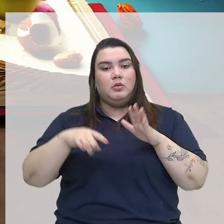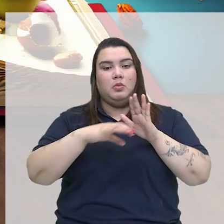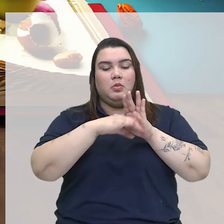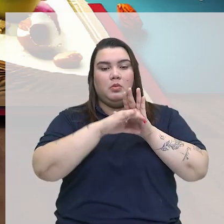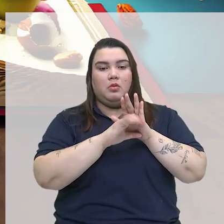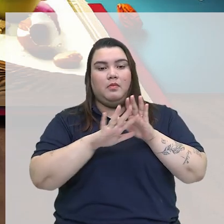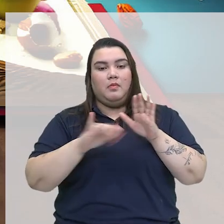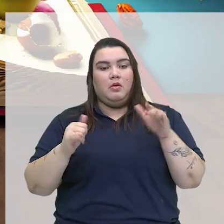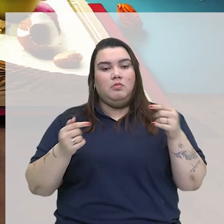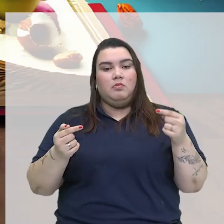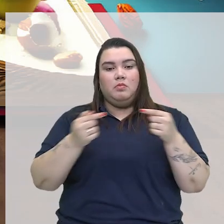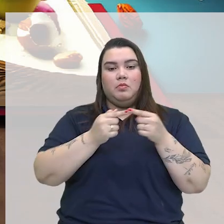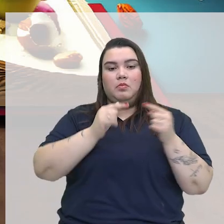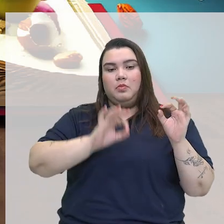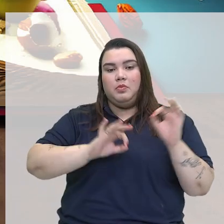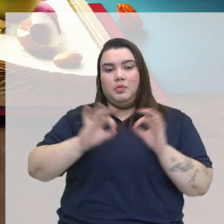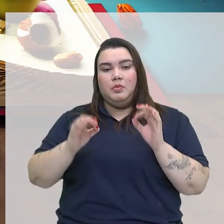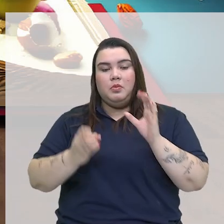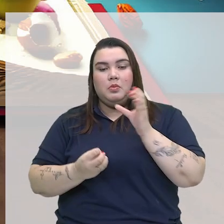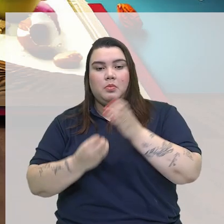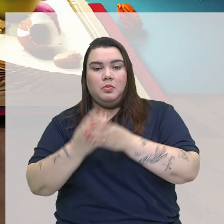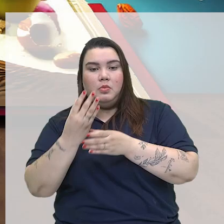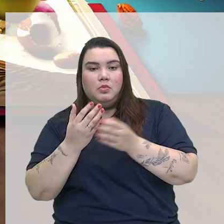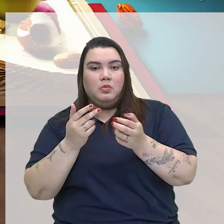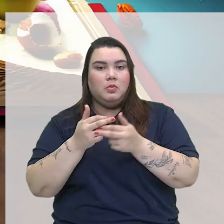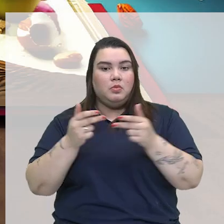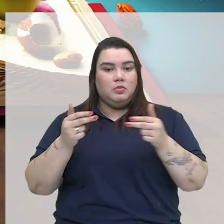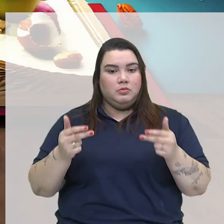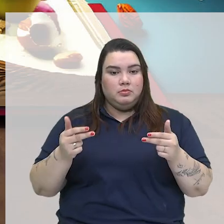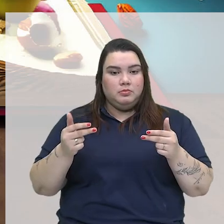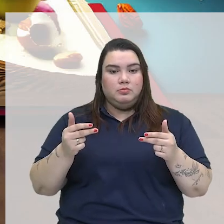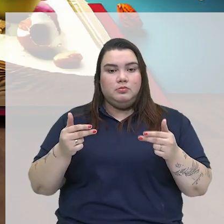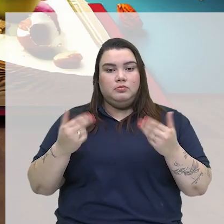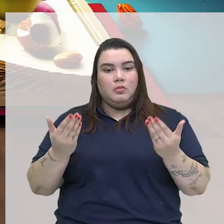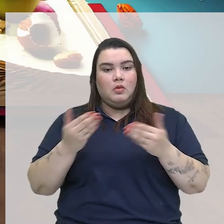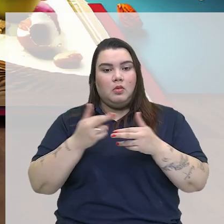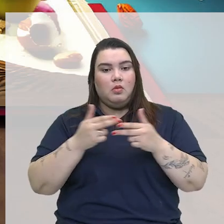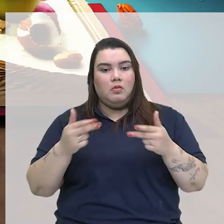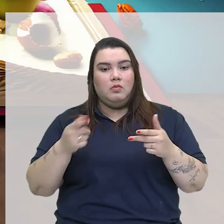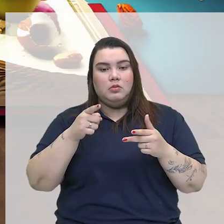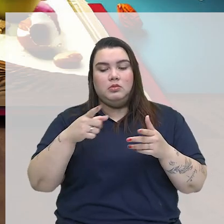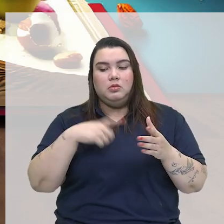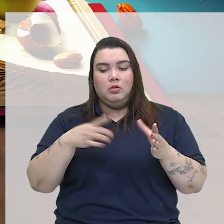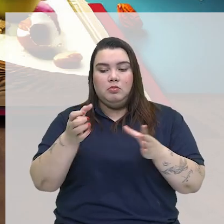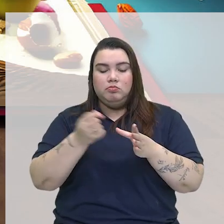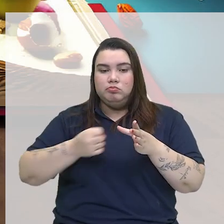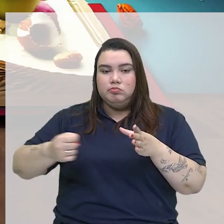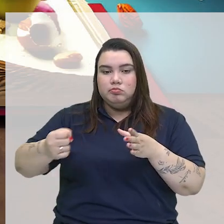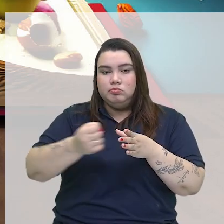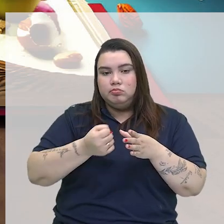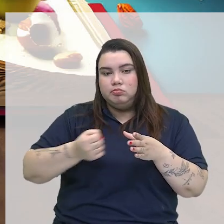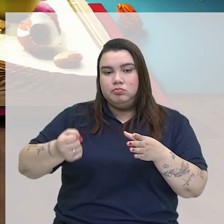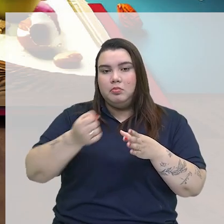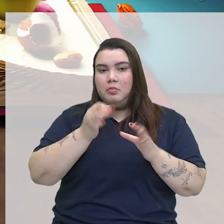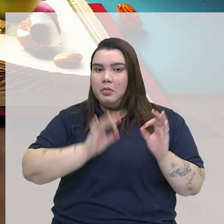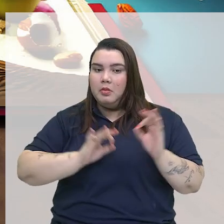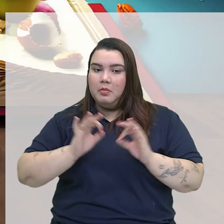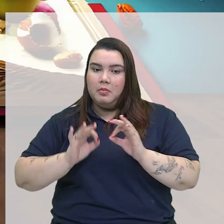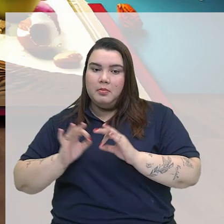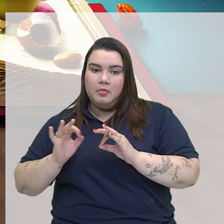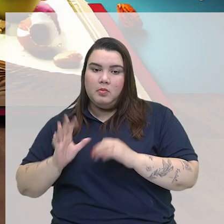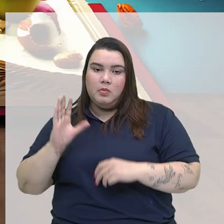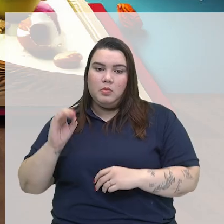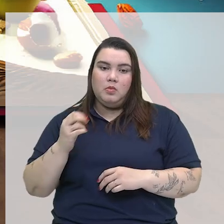conceitos eles vão fazer parte do processo da produção de algo, né? De algo que você está cozinhando, de algo que você está